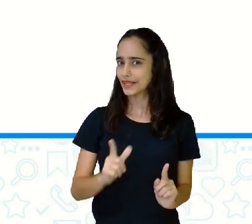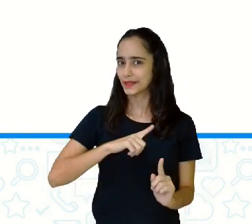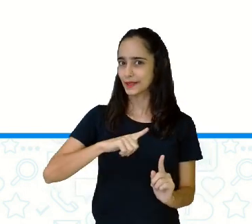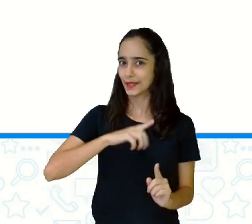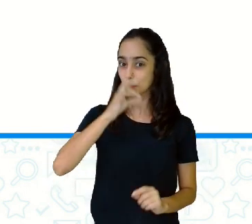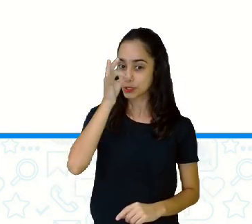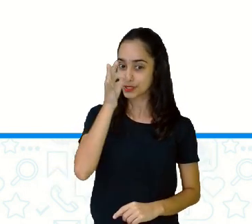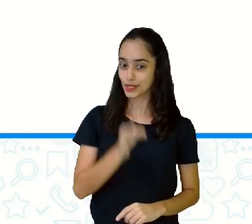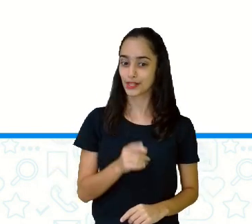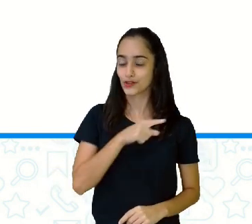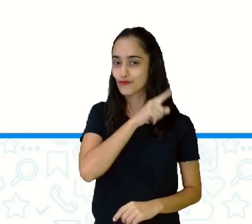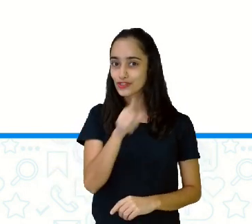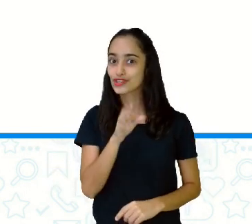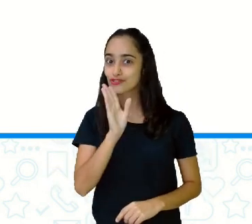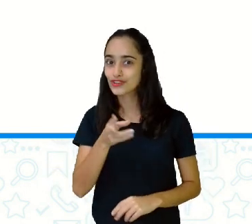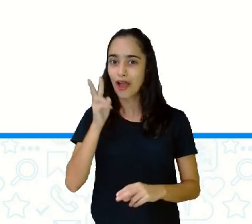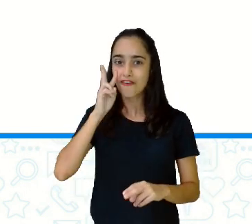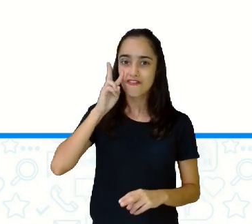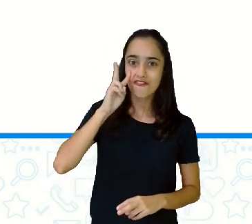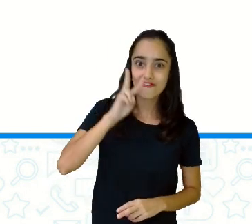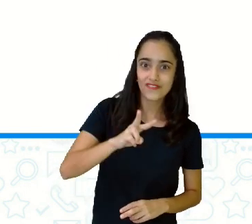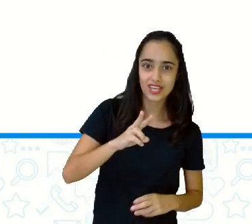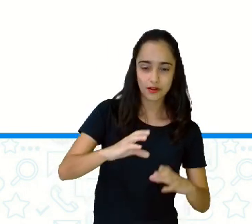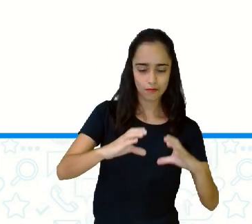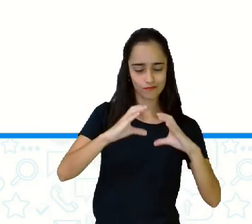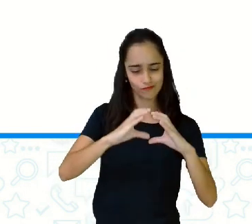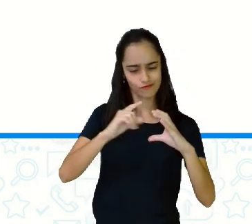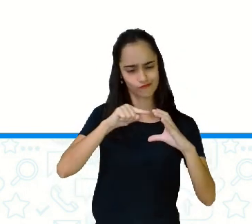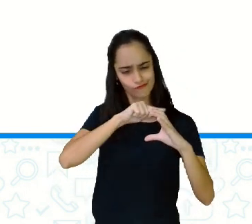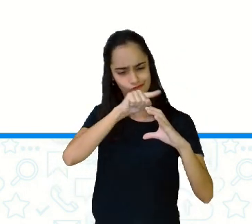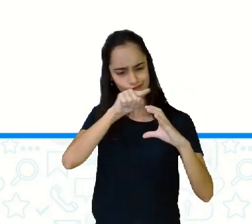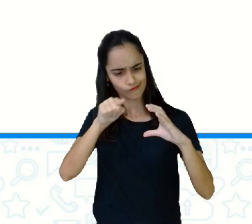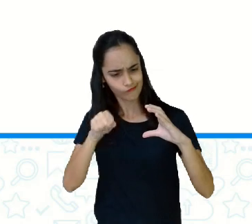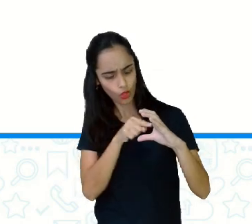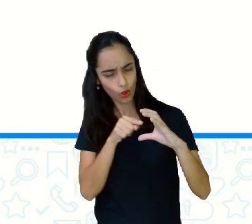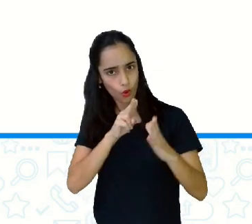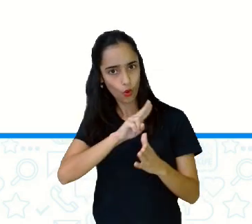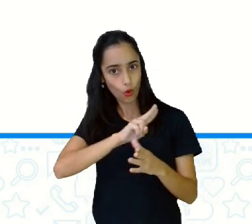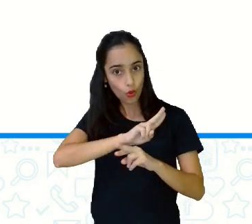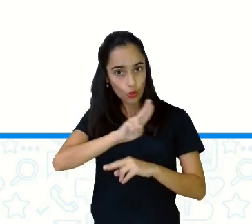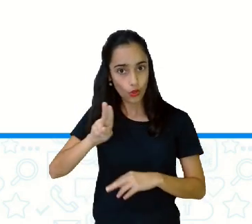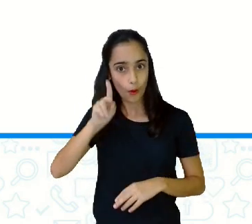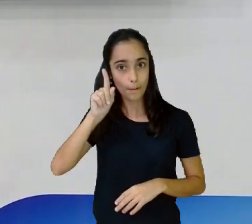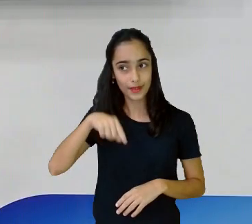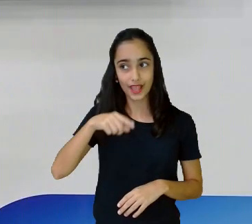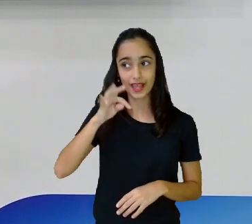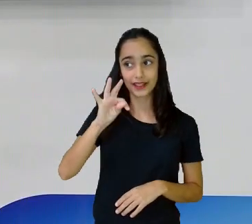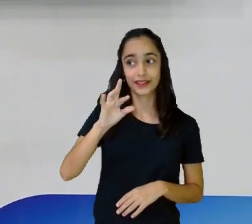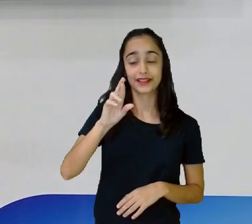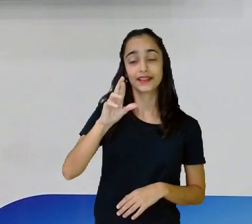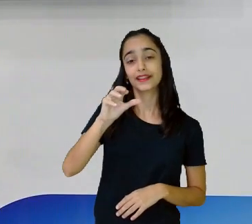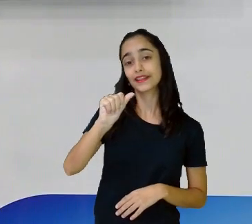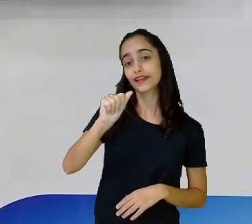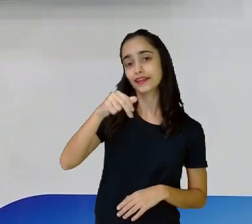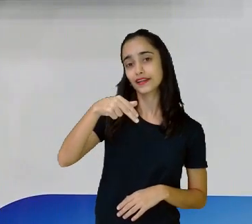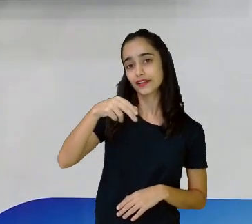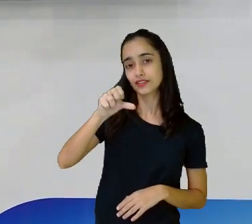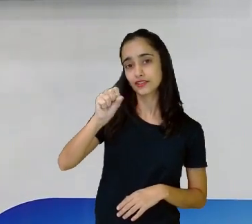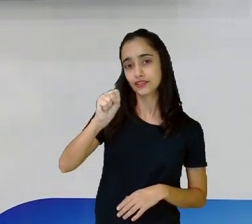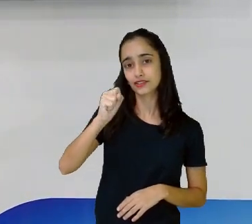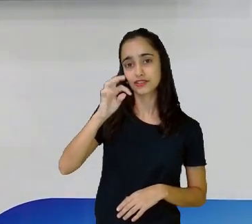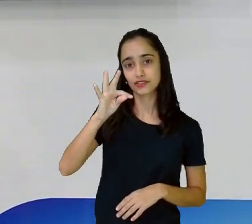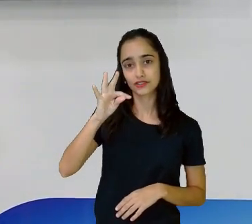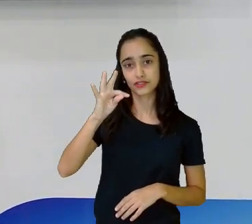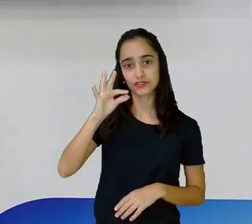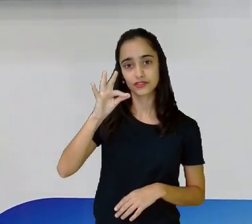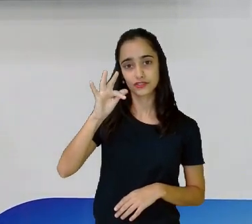já viram pela escola, né? O nome disso é transferidor. Isso é um instrumento utilizado para fazer a